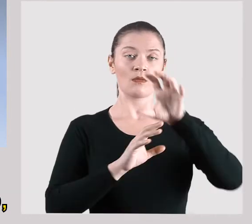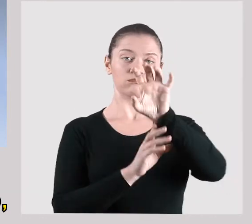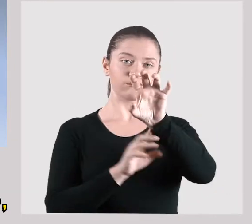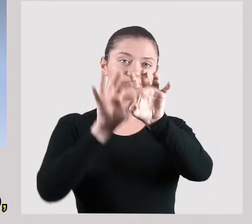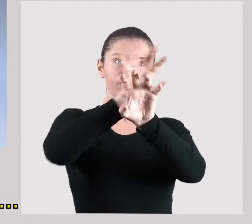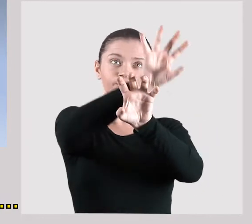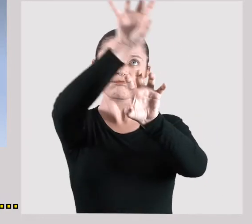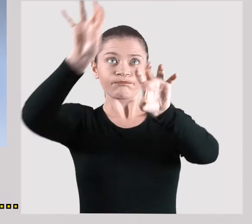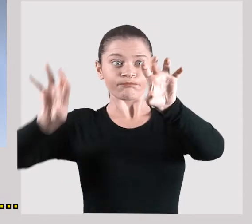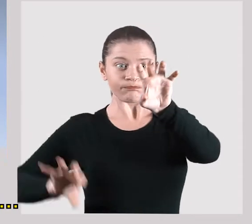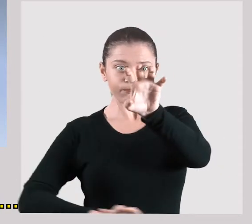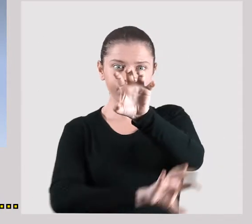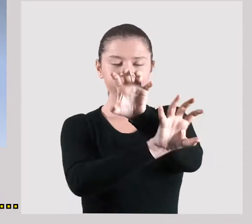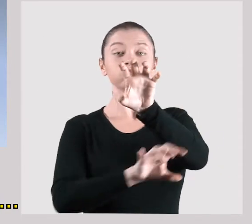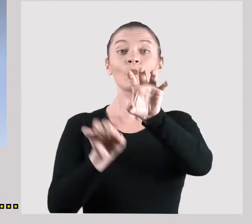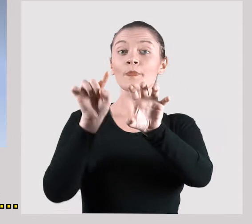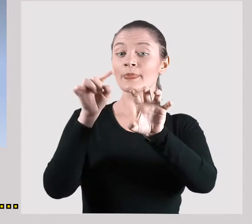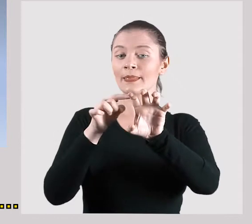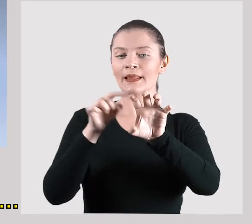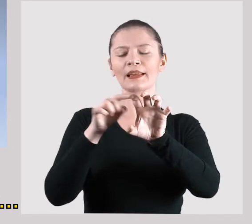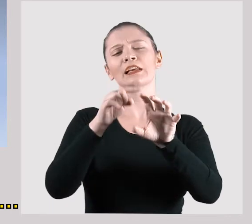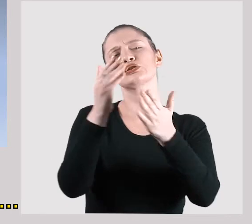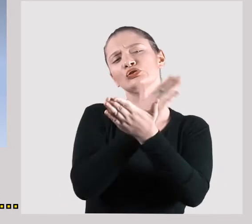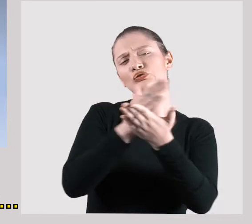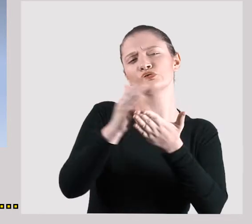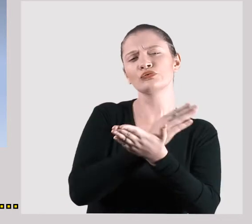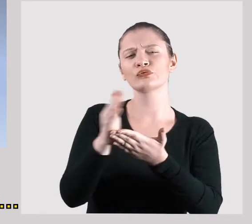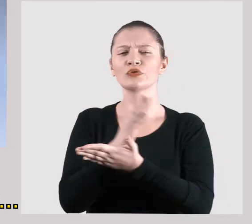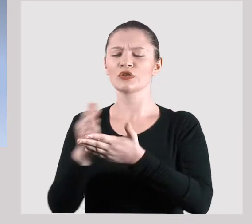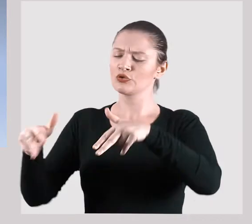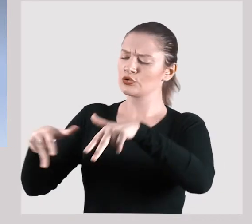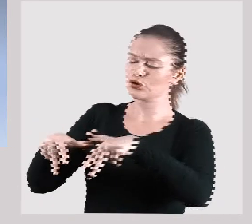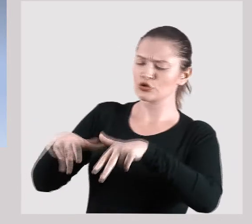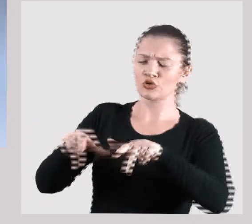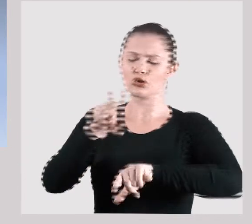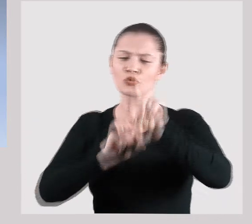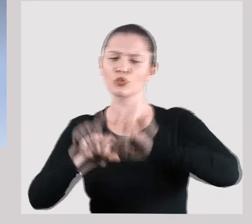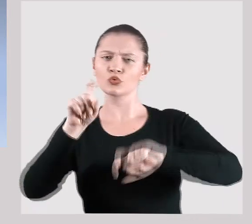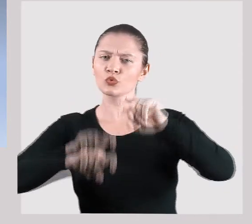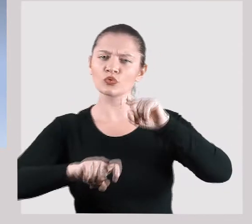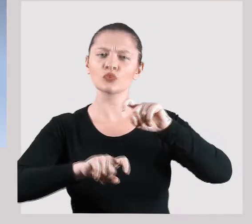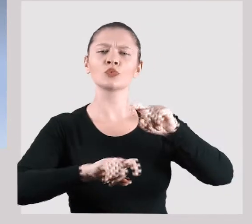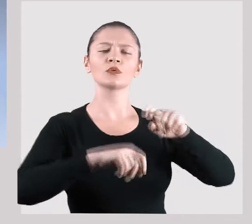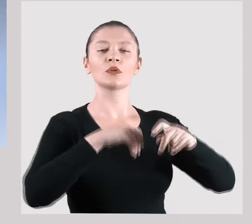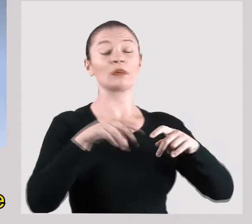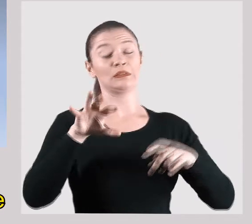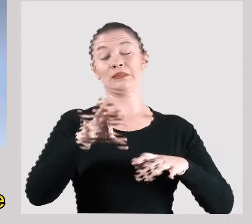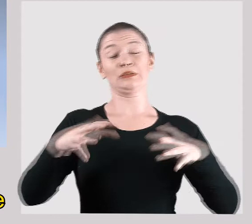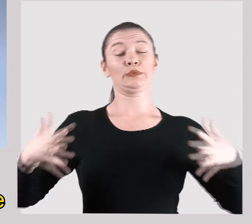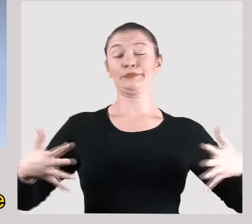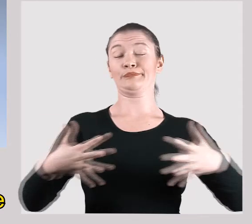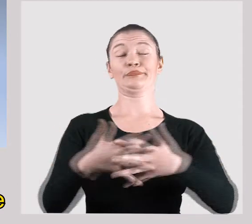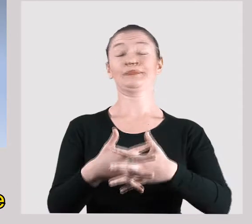no centro, vão dividindo depois os gêneros, as orientações sexuais, e é uma confusão isso aí.